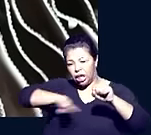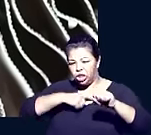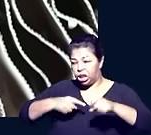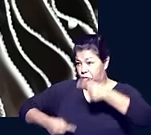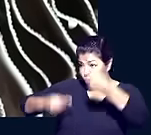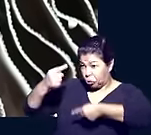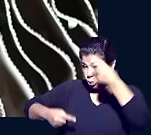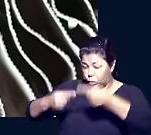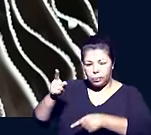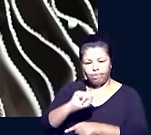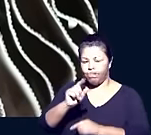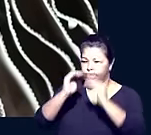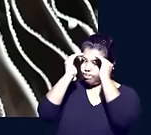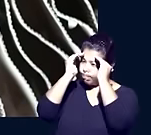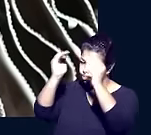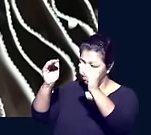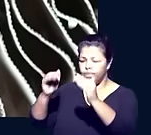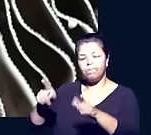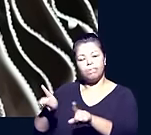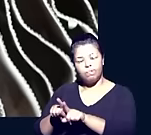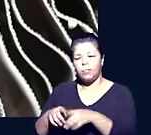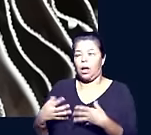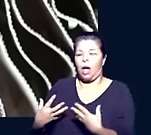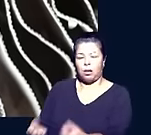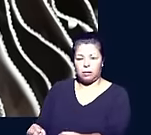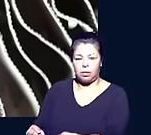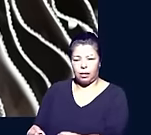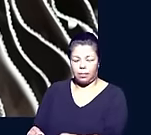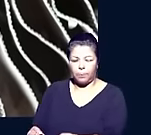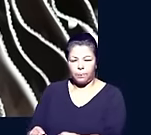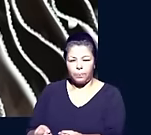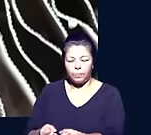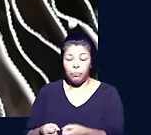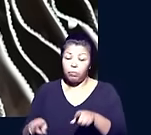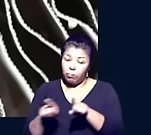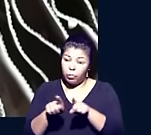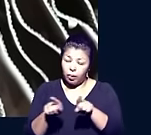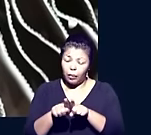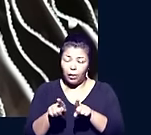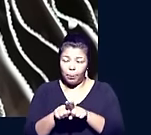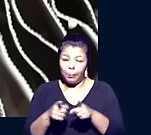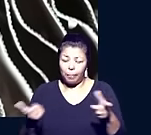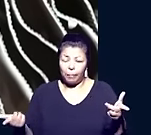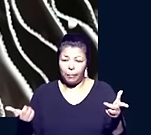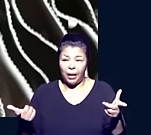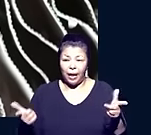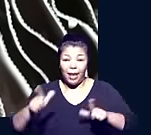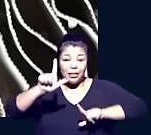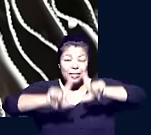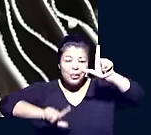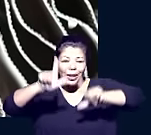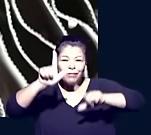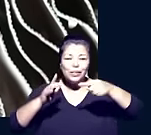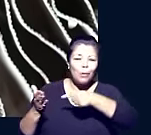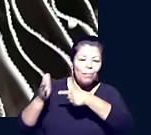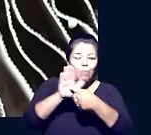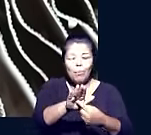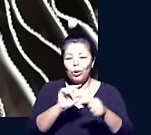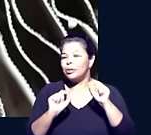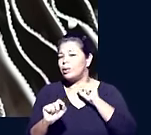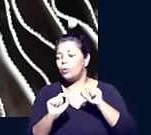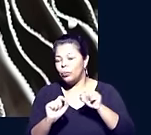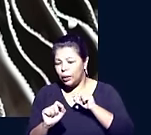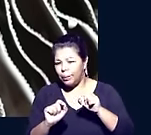orçamento houve um retrocesso inclusive colocado claramente pela imprensa Você ficou com mais dificuldade